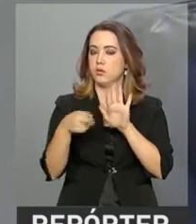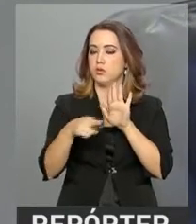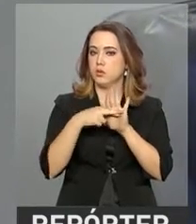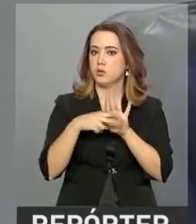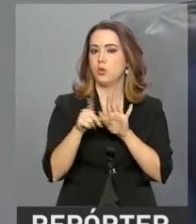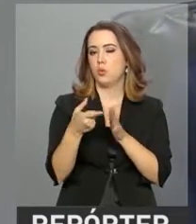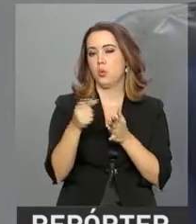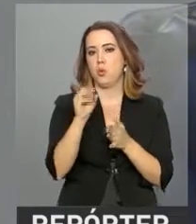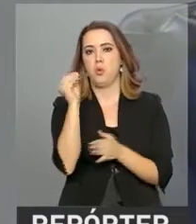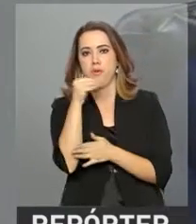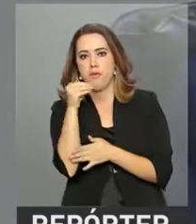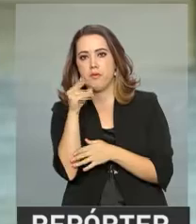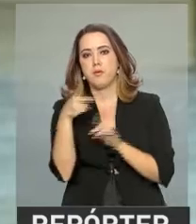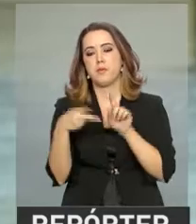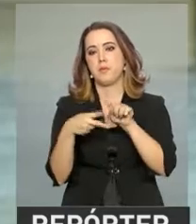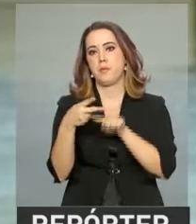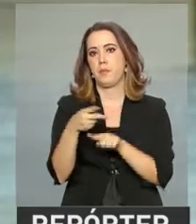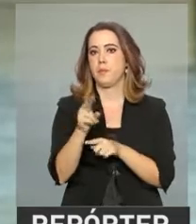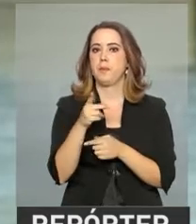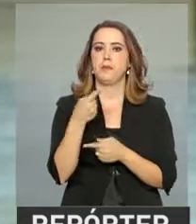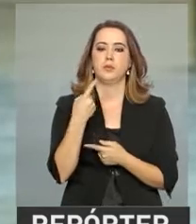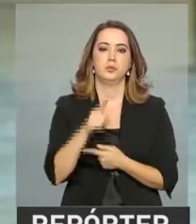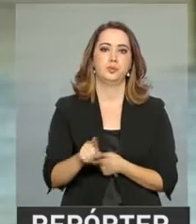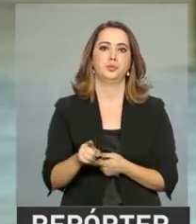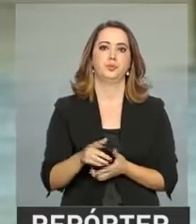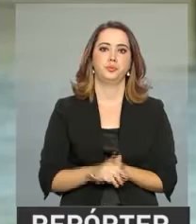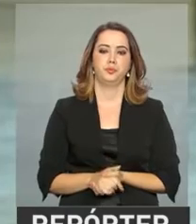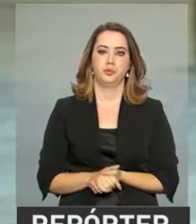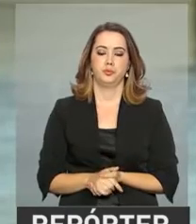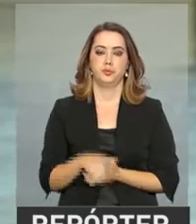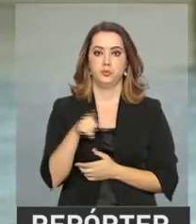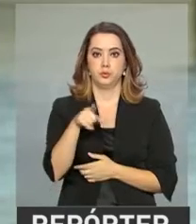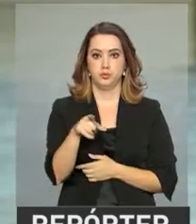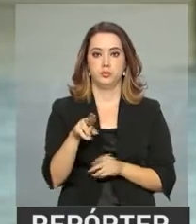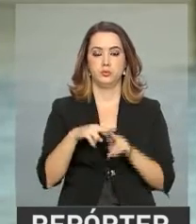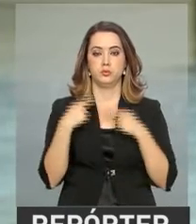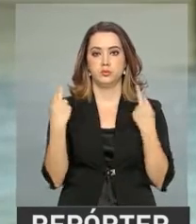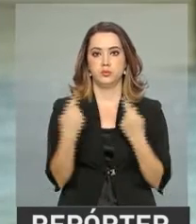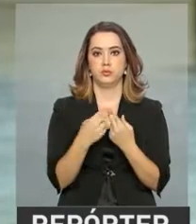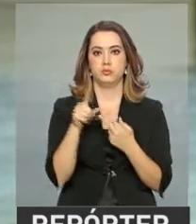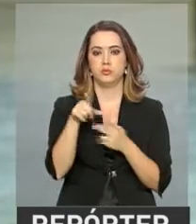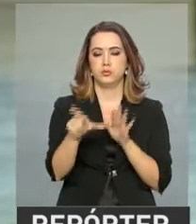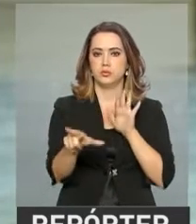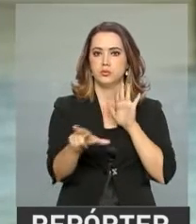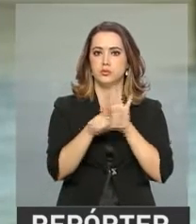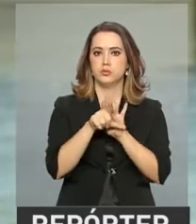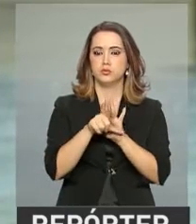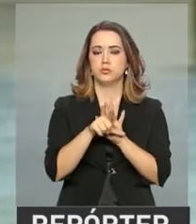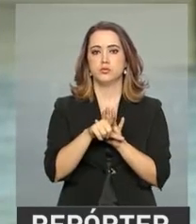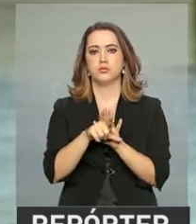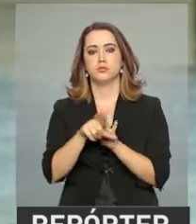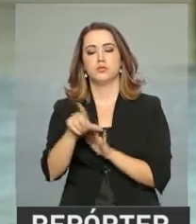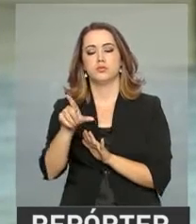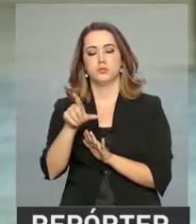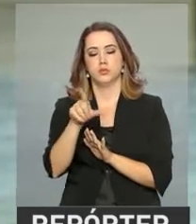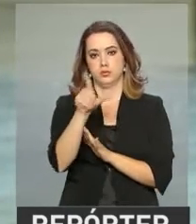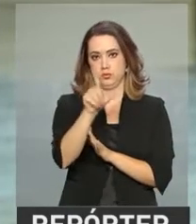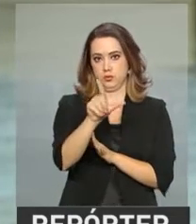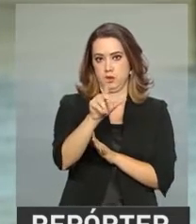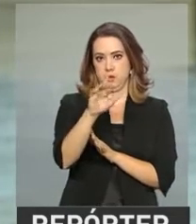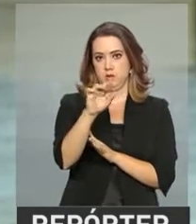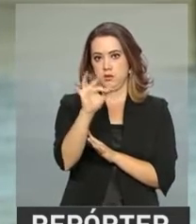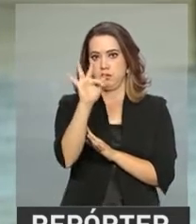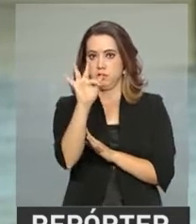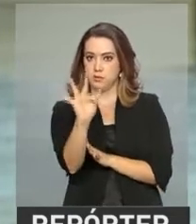das contra partidas não ficou definido ainda nesta reunião que a lei de responsabilidade fiscal que existe no país